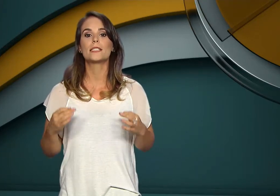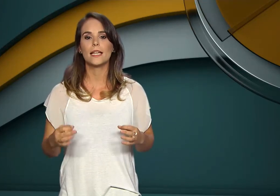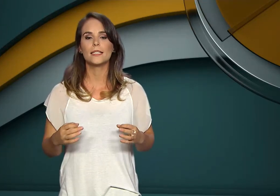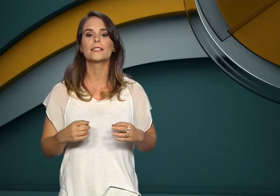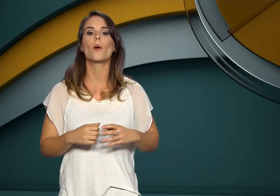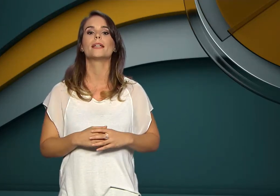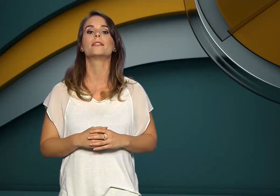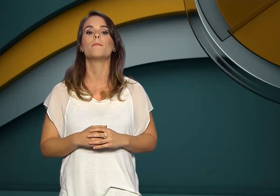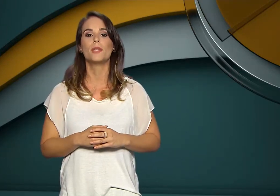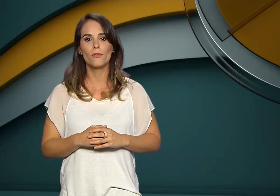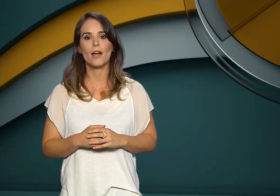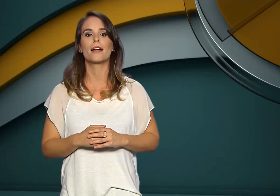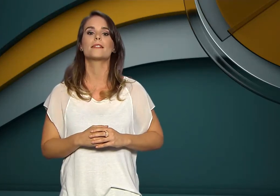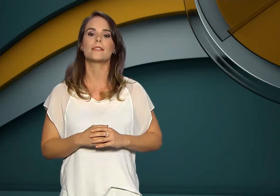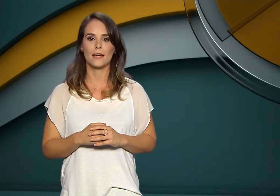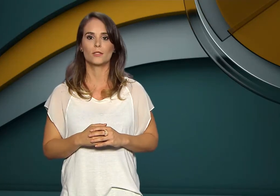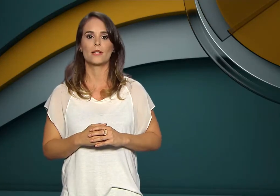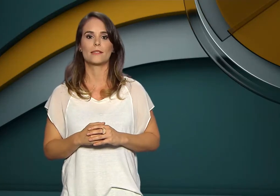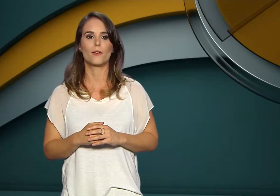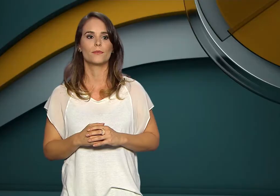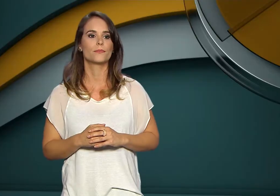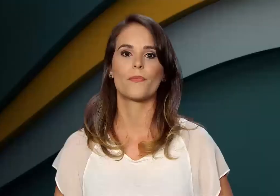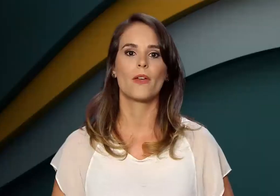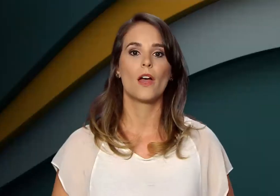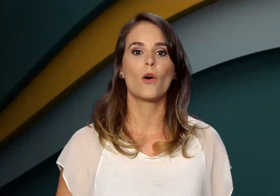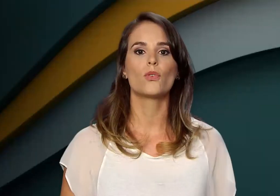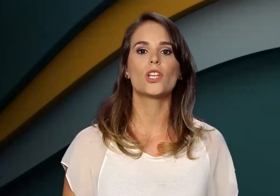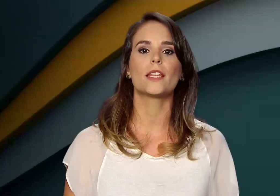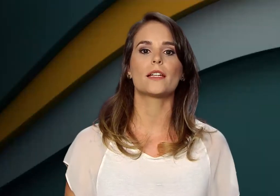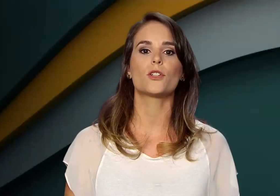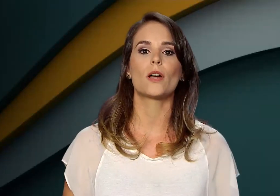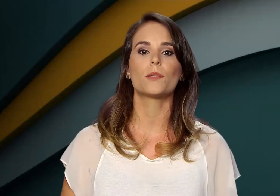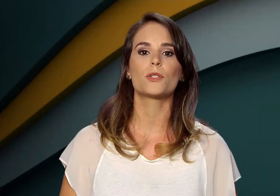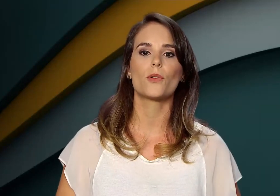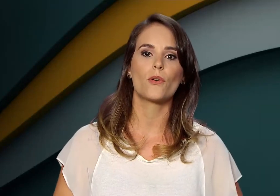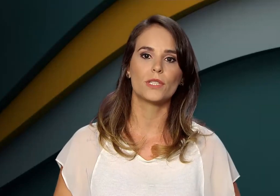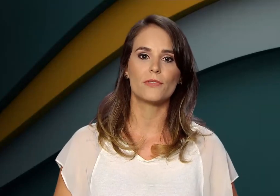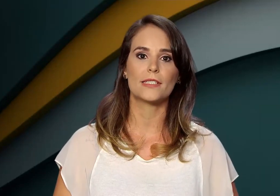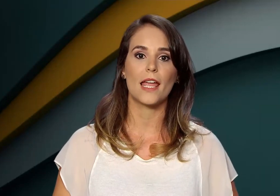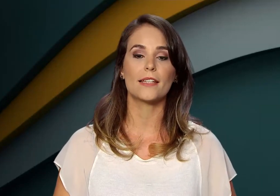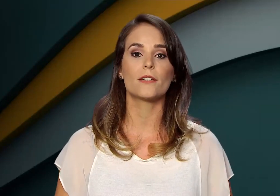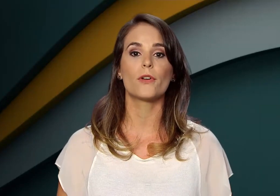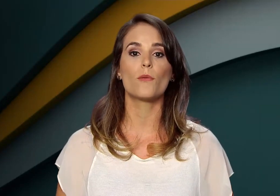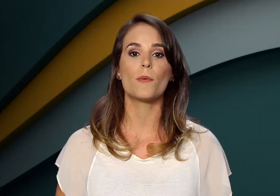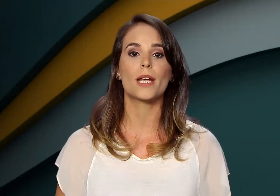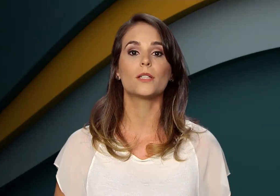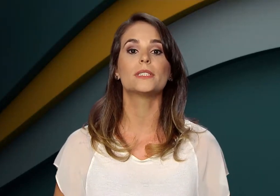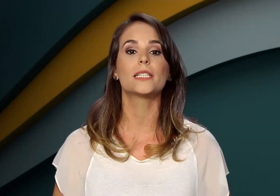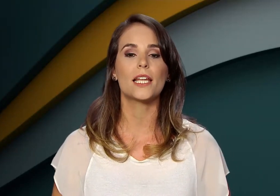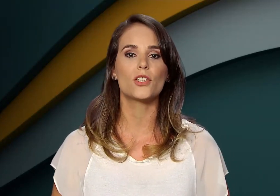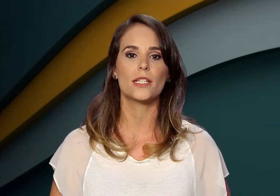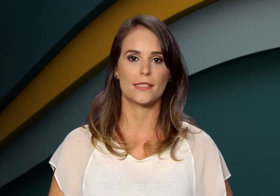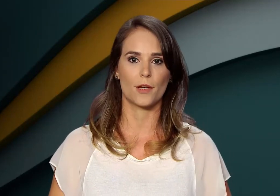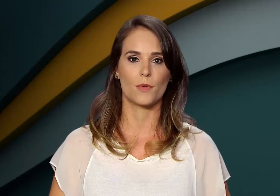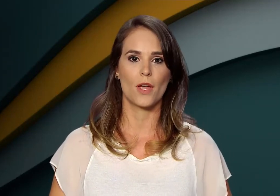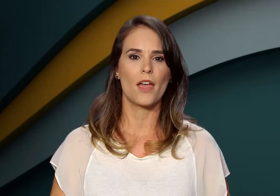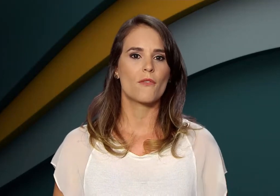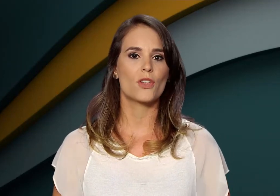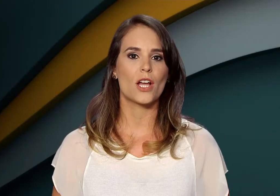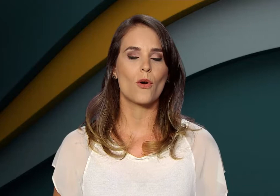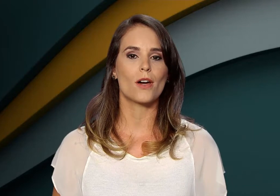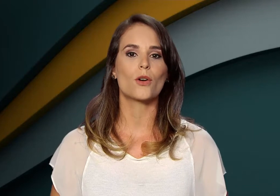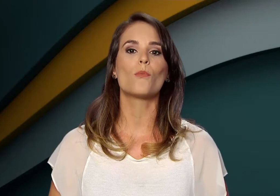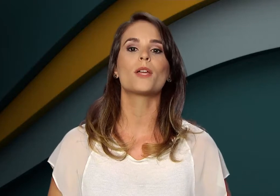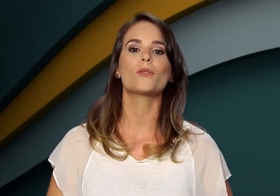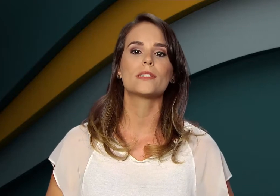quase 240 mil vagas na graduação. O Dia Internacional da Pessoa com Deficiência foi comemorado em 3 de dezembro.